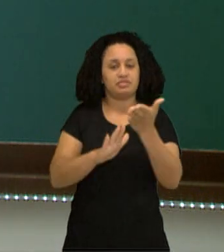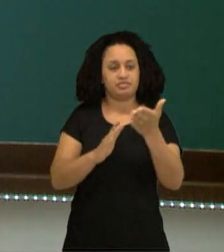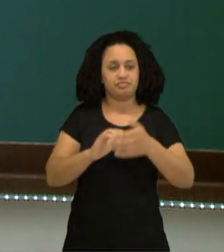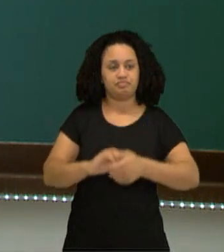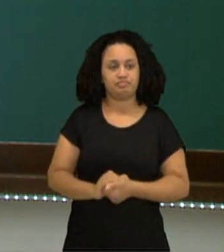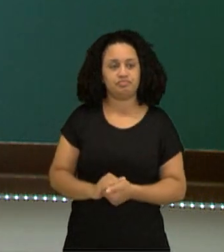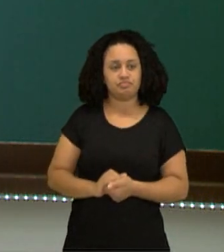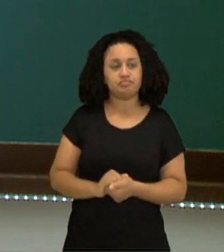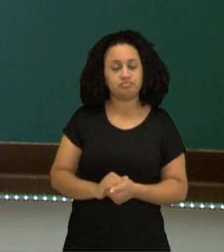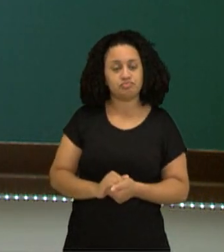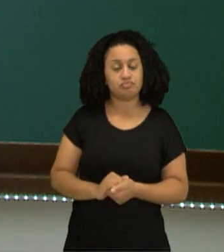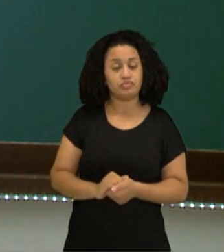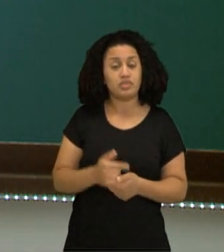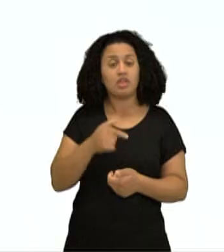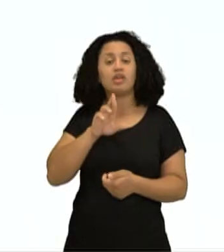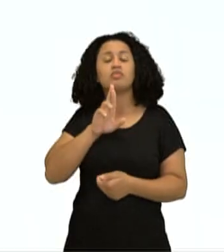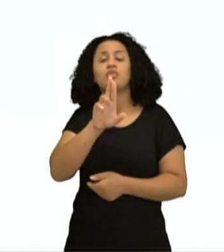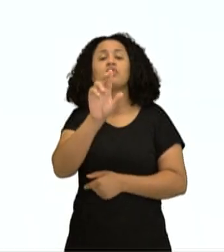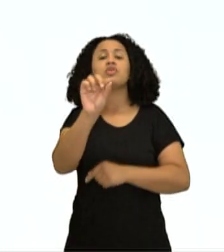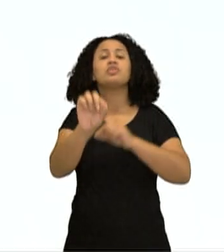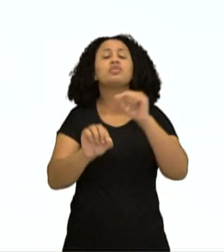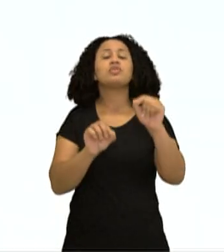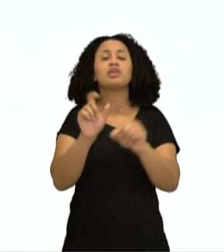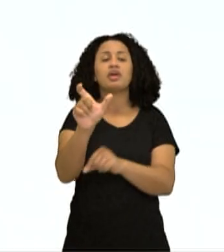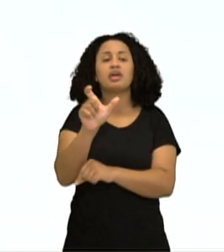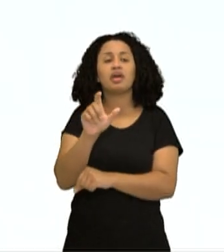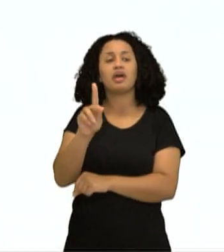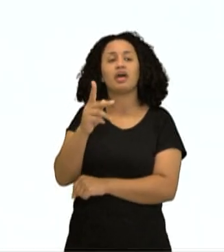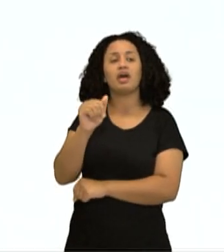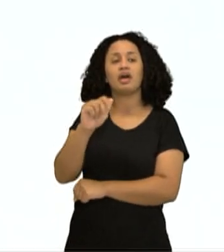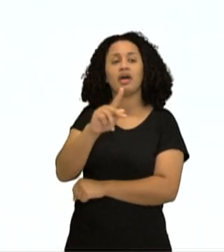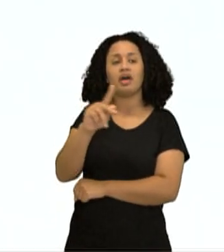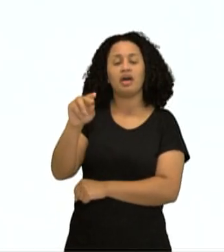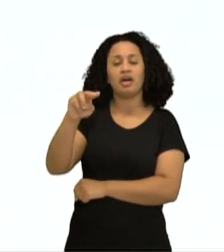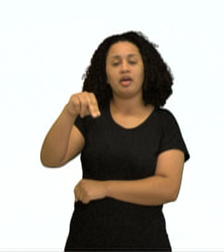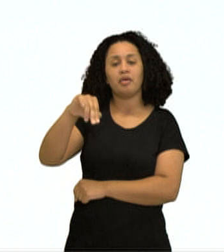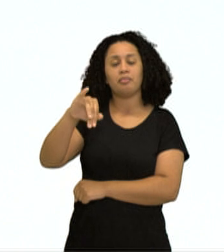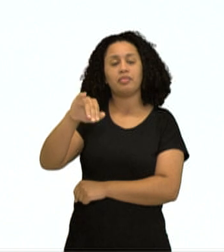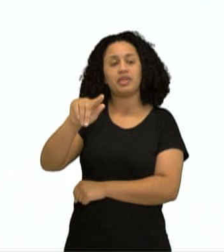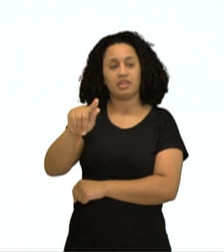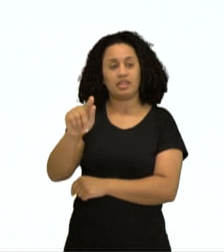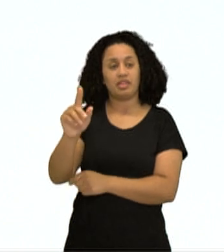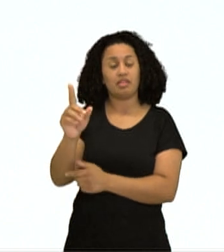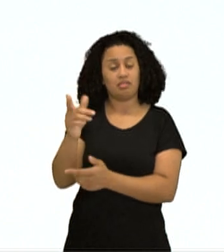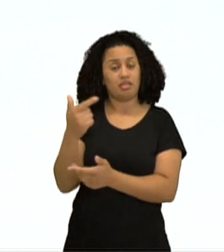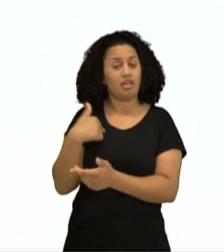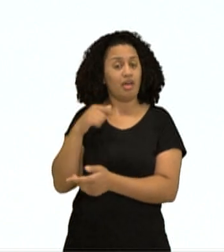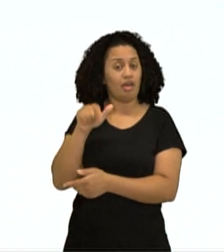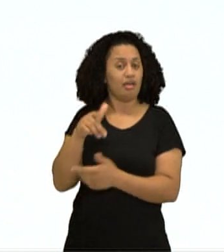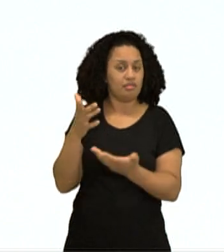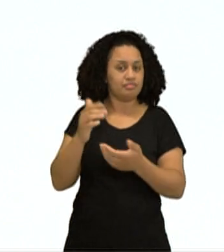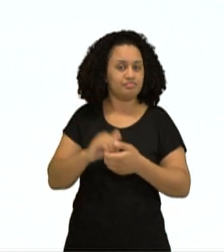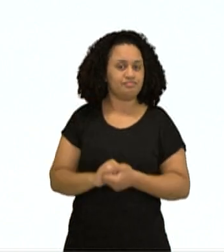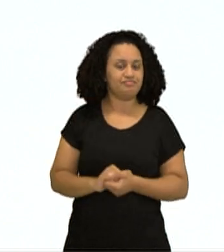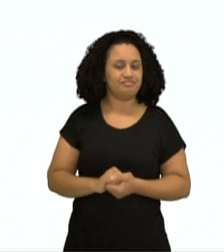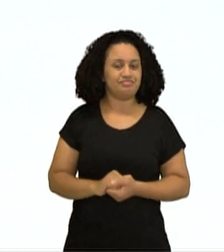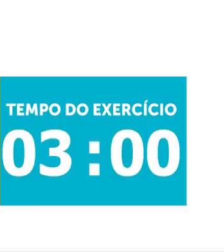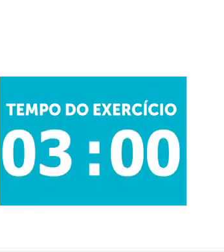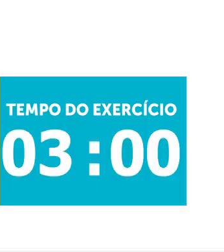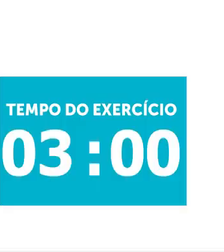hoje? Responda aí, o que o termo happening designa? Eu já volto.